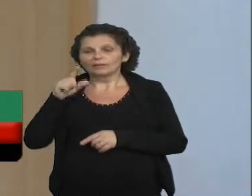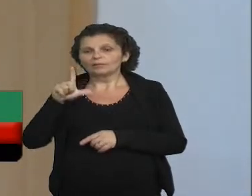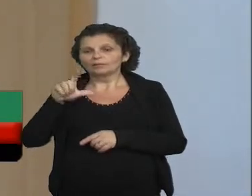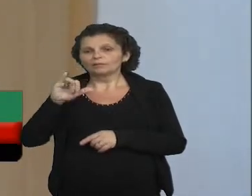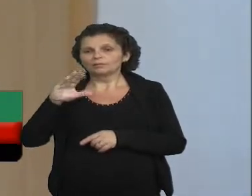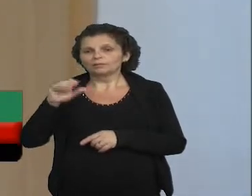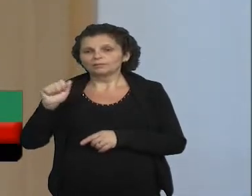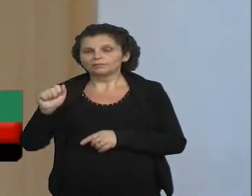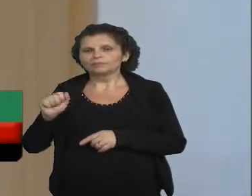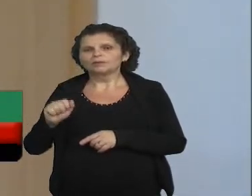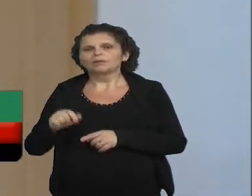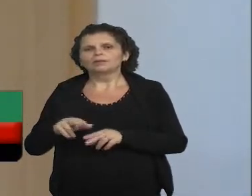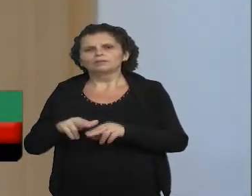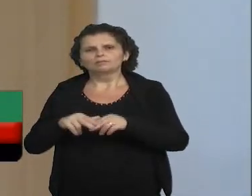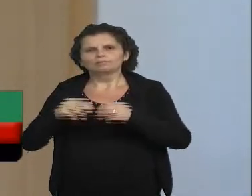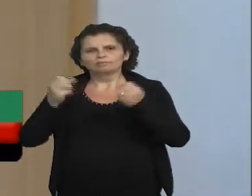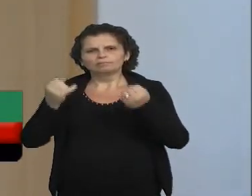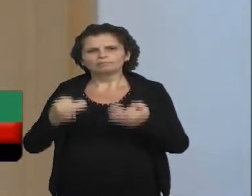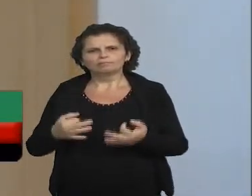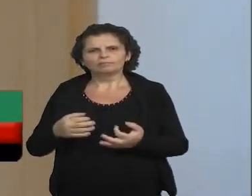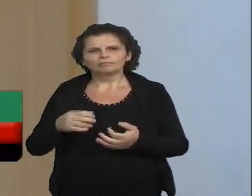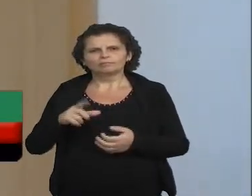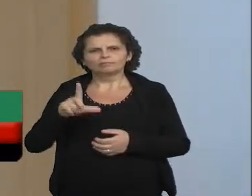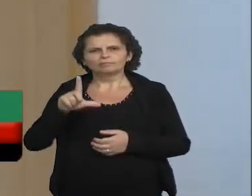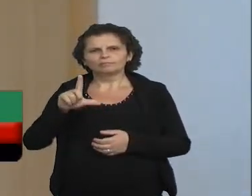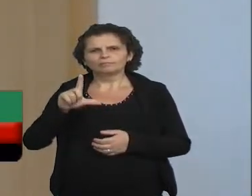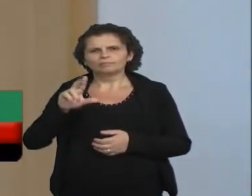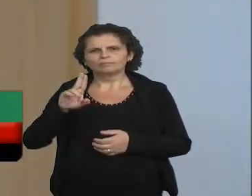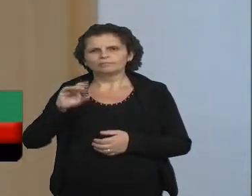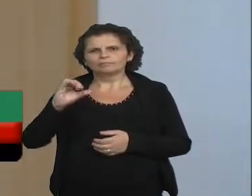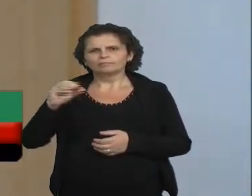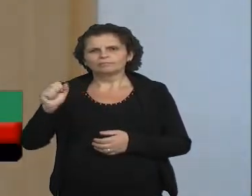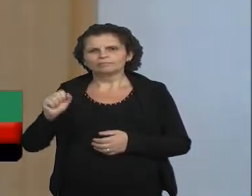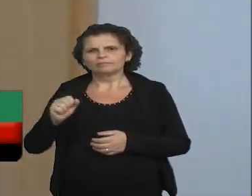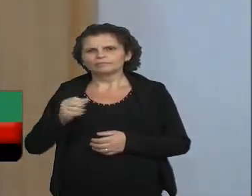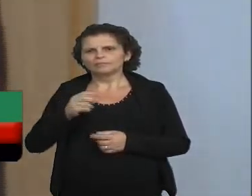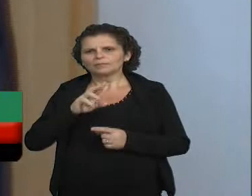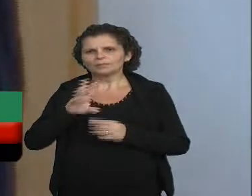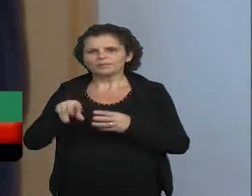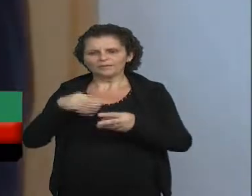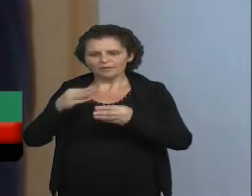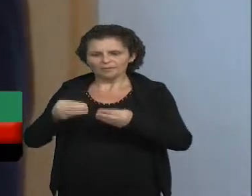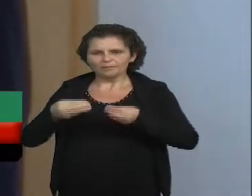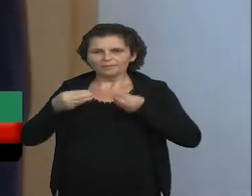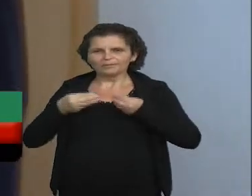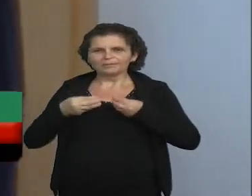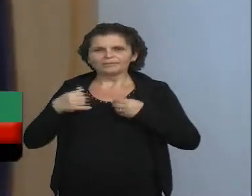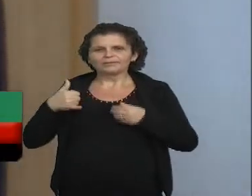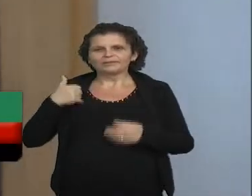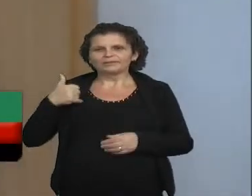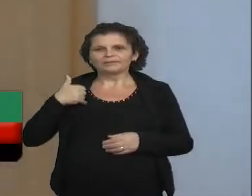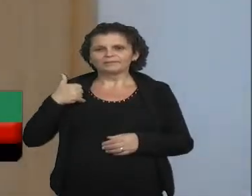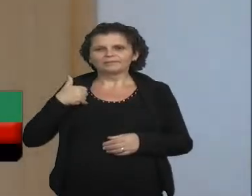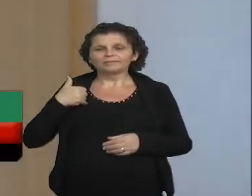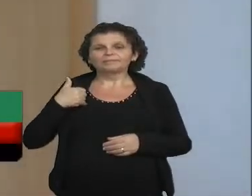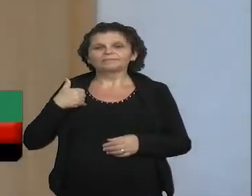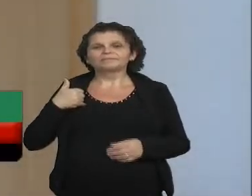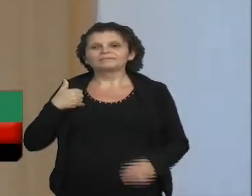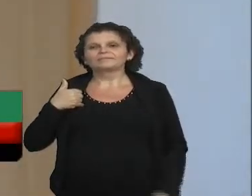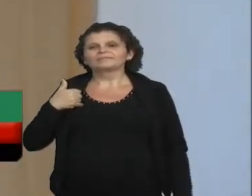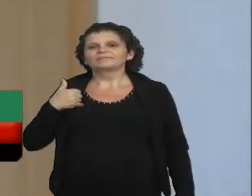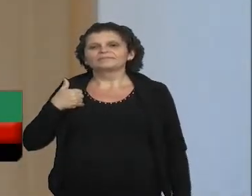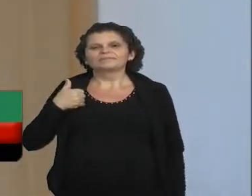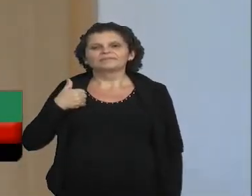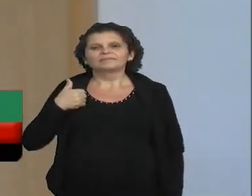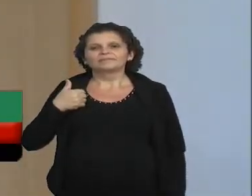Lúcia, dizer que vereadora Lúcia é certeira, né? É um belo presente de aniversário aí, né, para